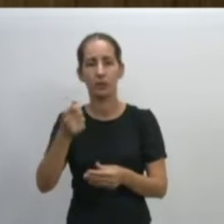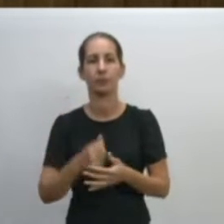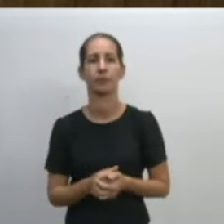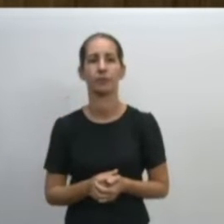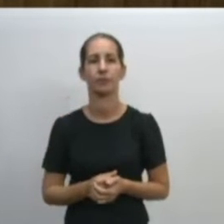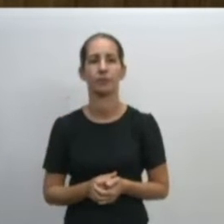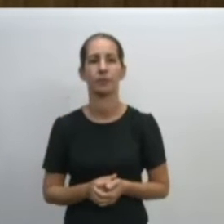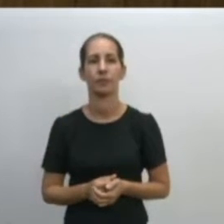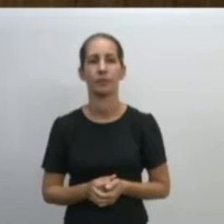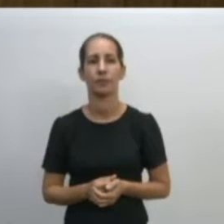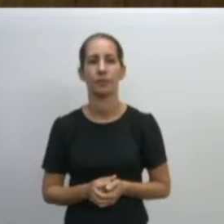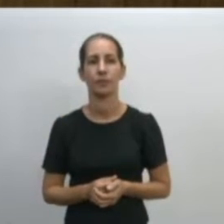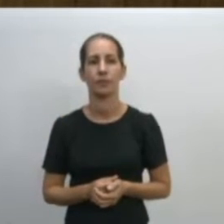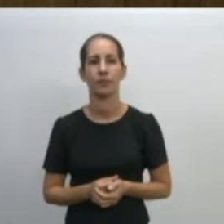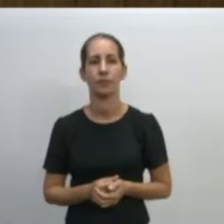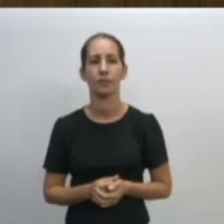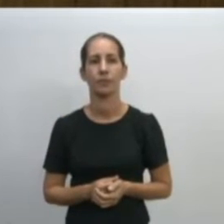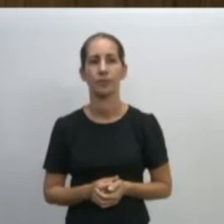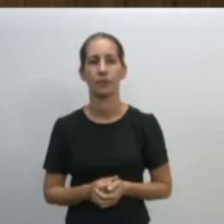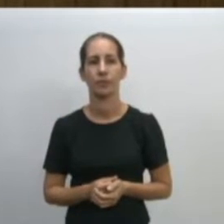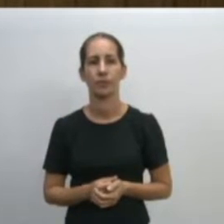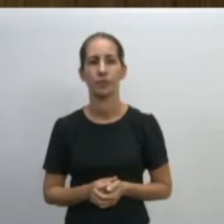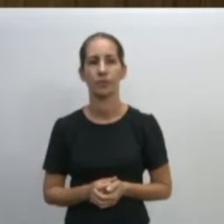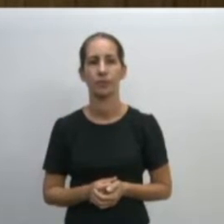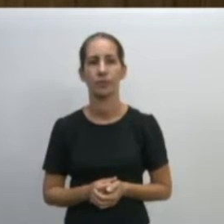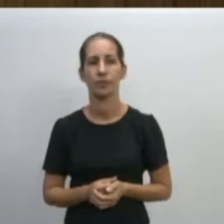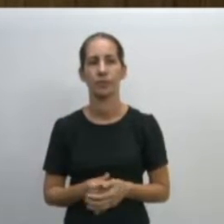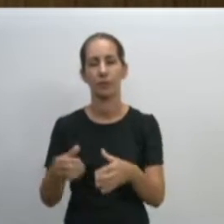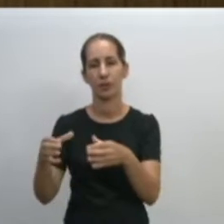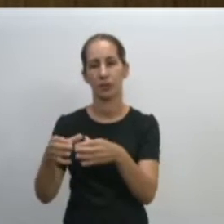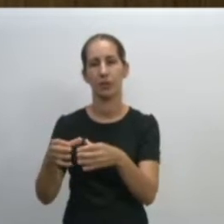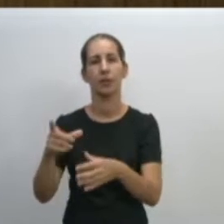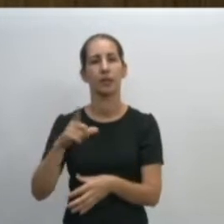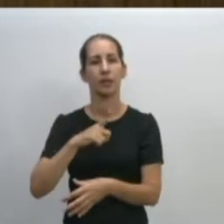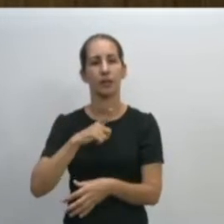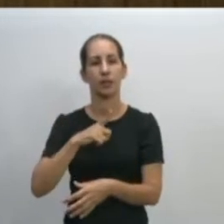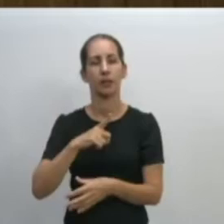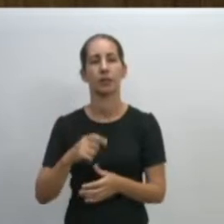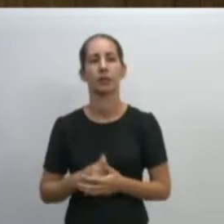isso aconteça, né? Inclusive, ali existia